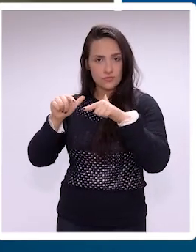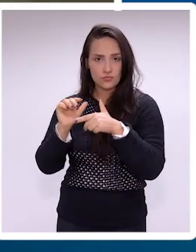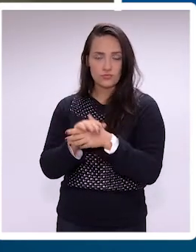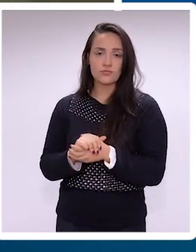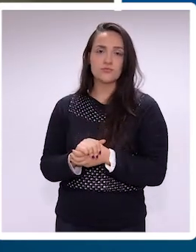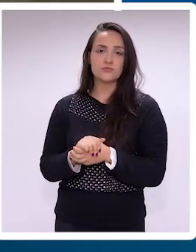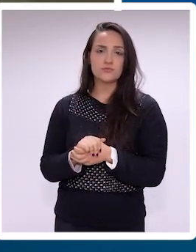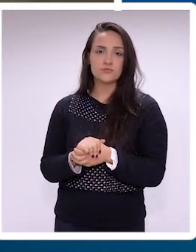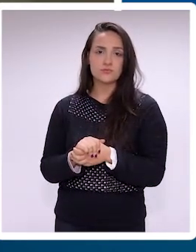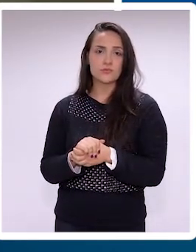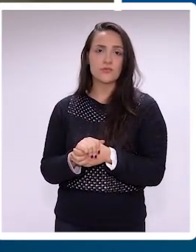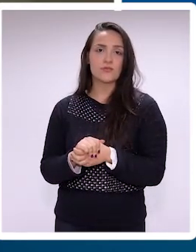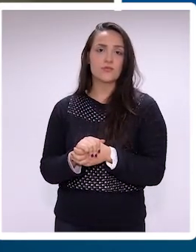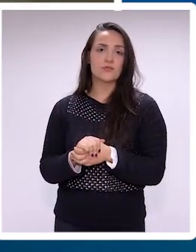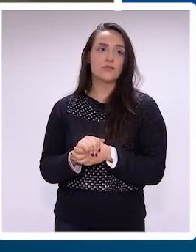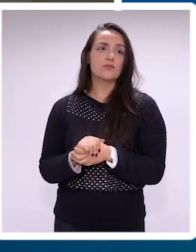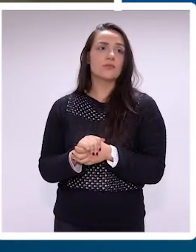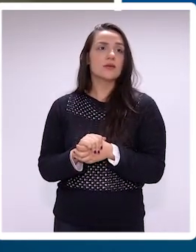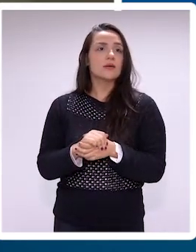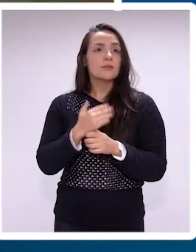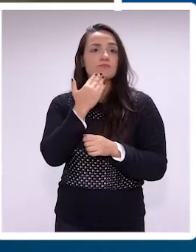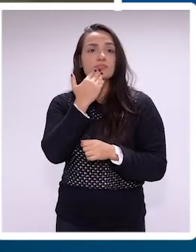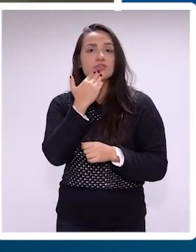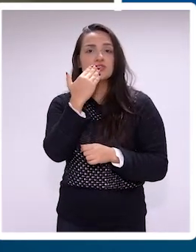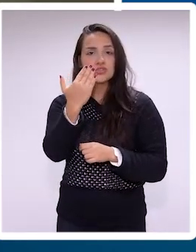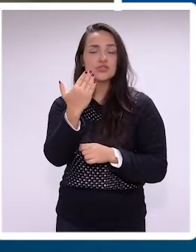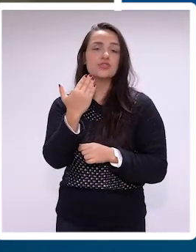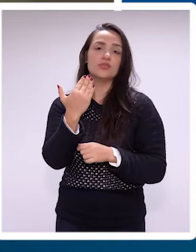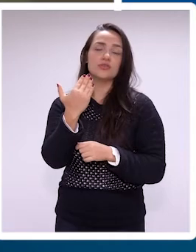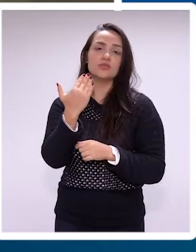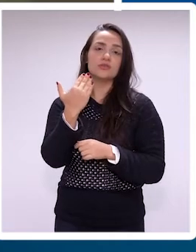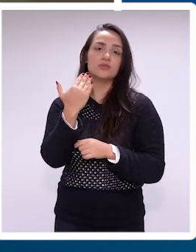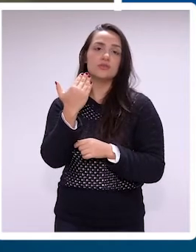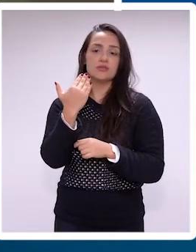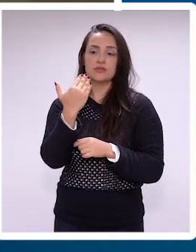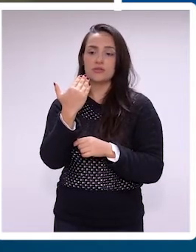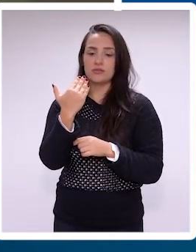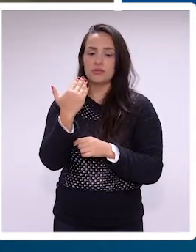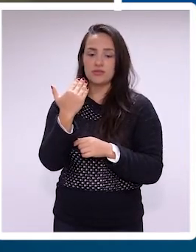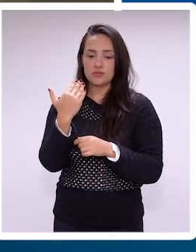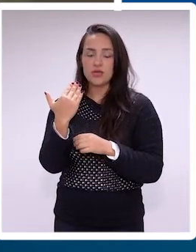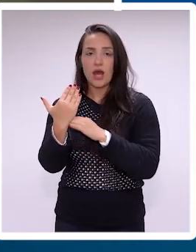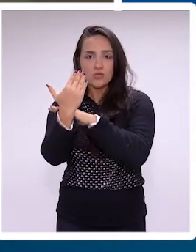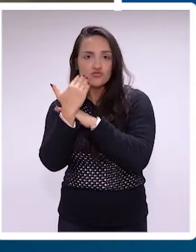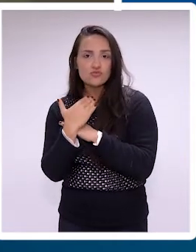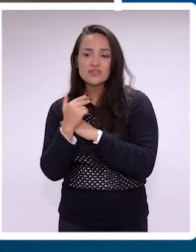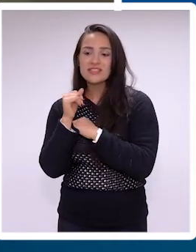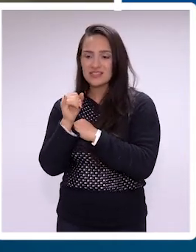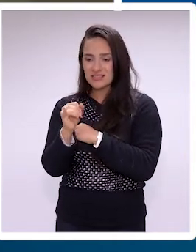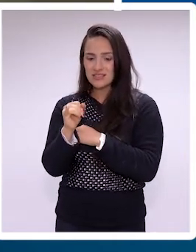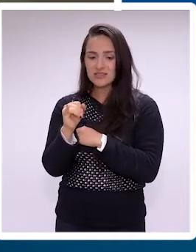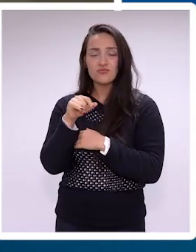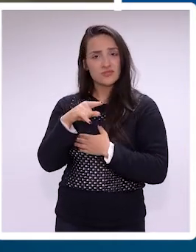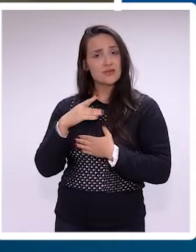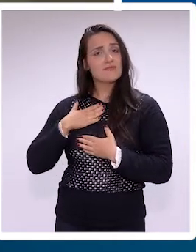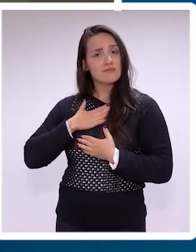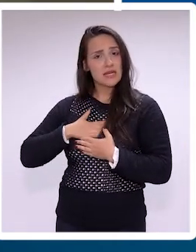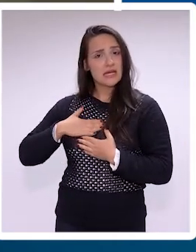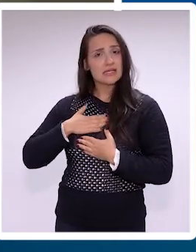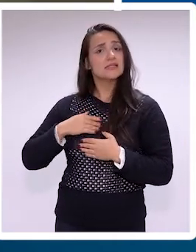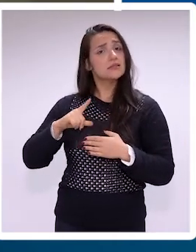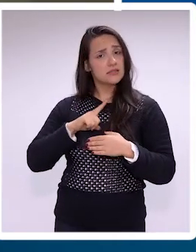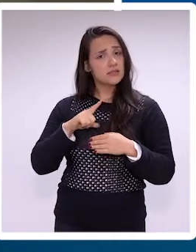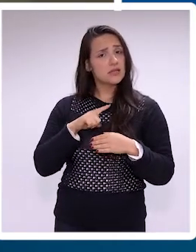segurança aquelas atividades que te dão maior gosto, maior prazer, maior satisfação. Ouça música, leia